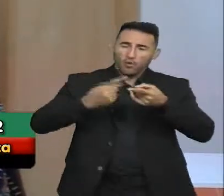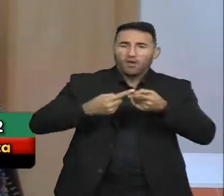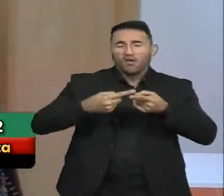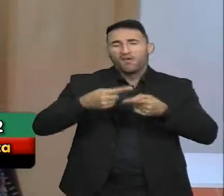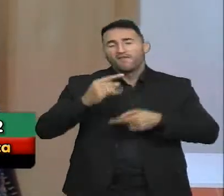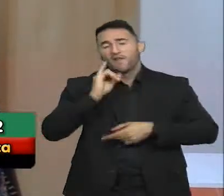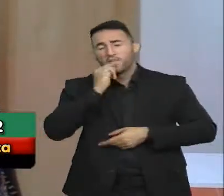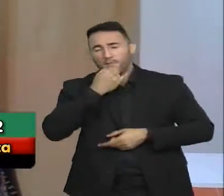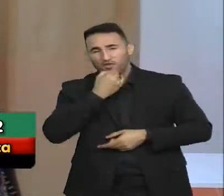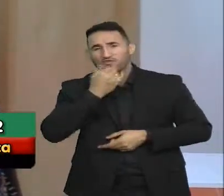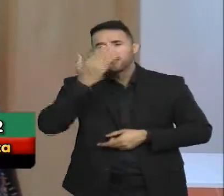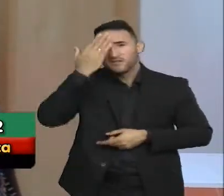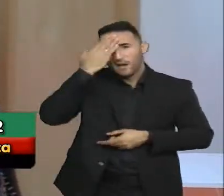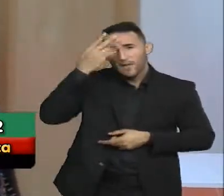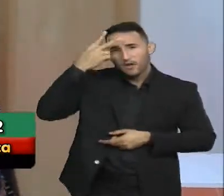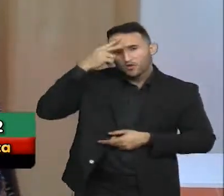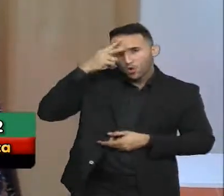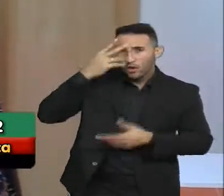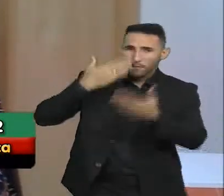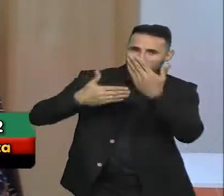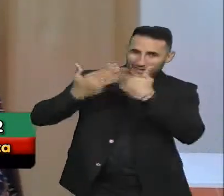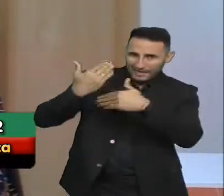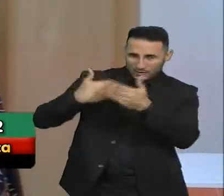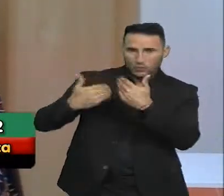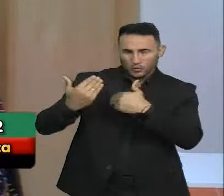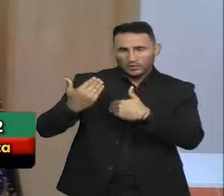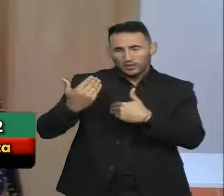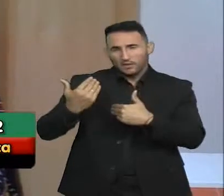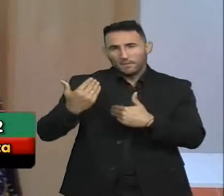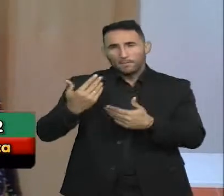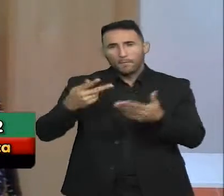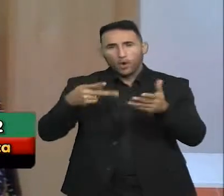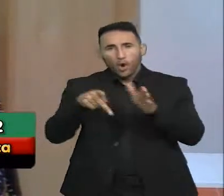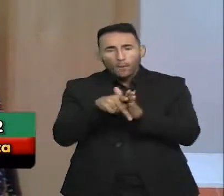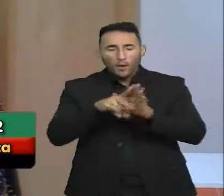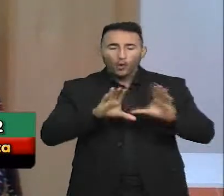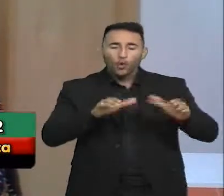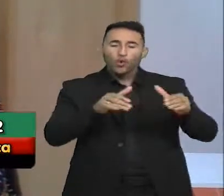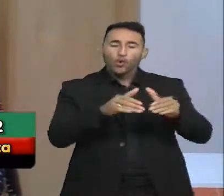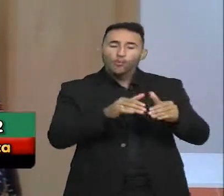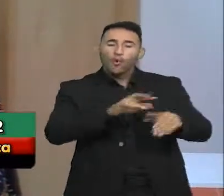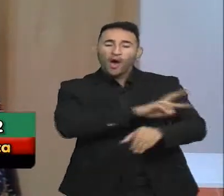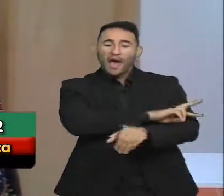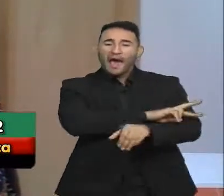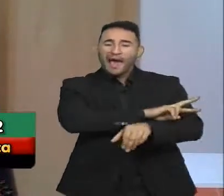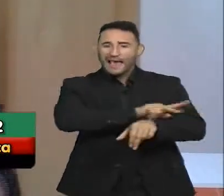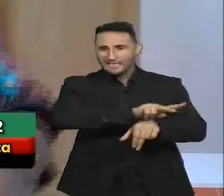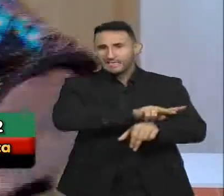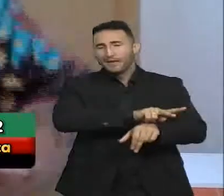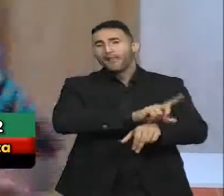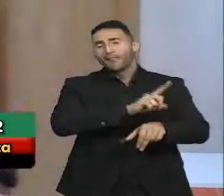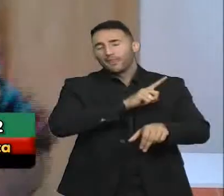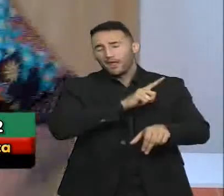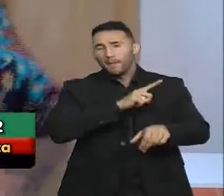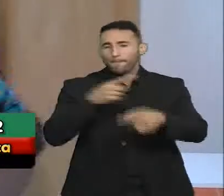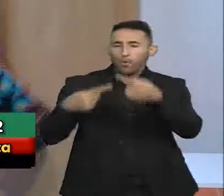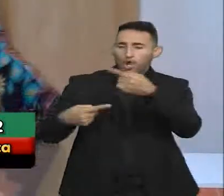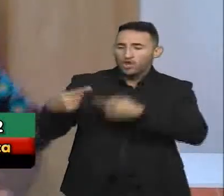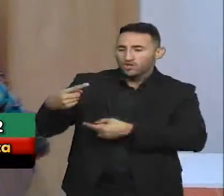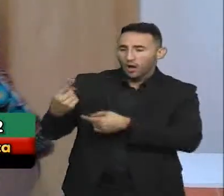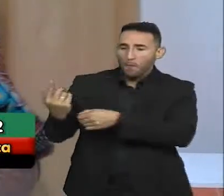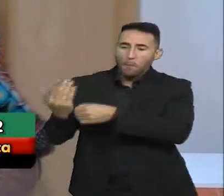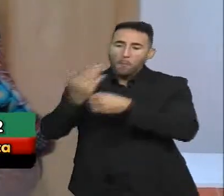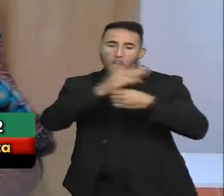gente sabe, a racialização, né, que ela é política, ideológica, e coloca esse segmento